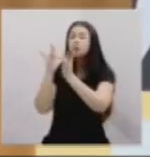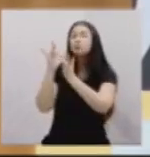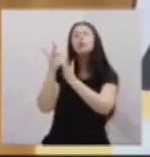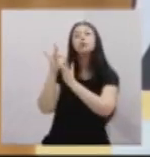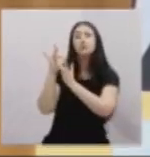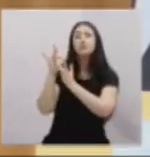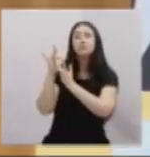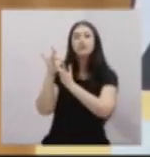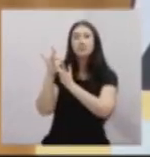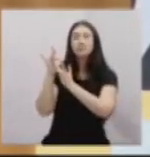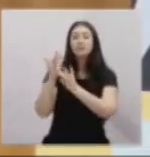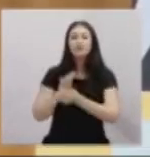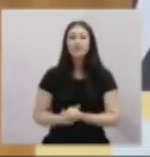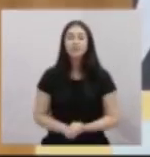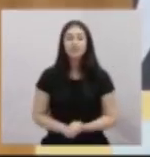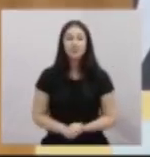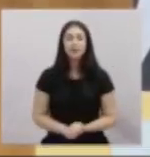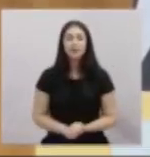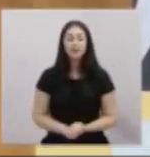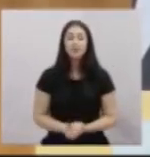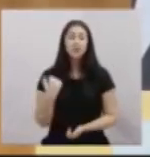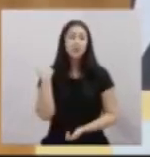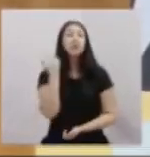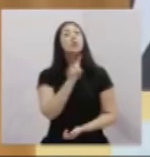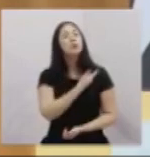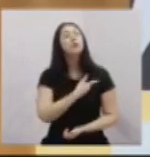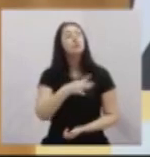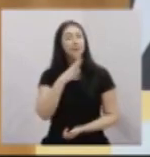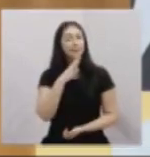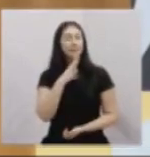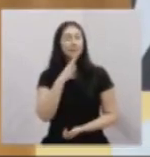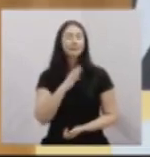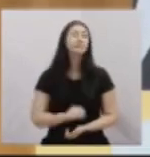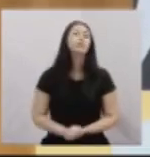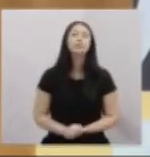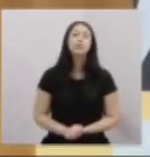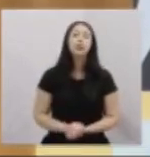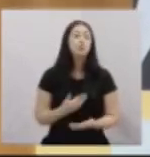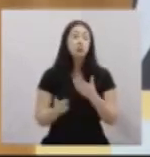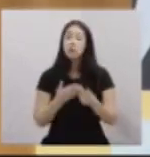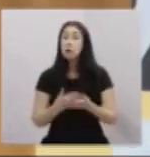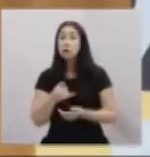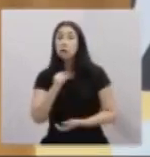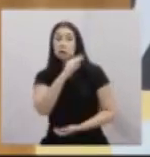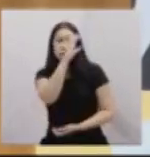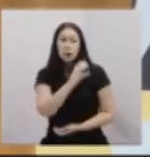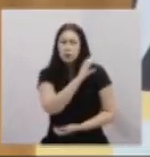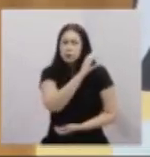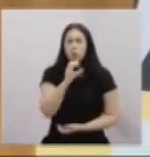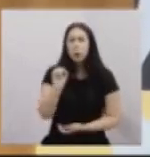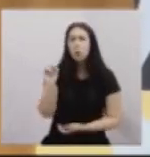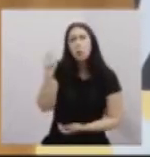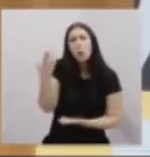pastor? Jesus de Nazaré, que todos nós conhecemos. Seja católico ou evangélico, a gente